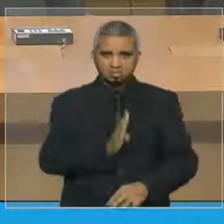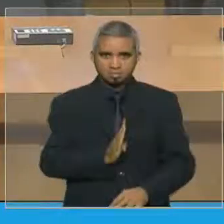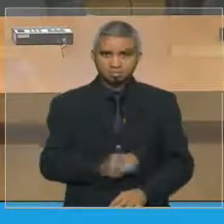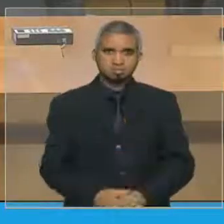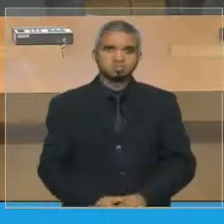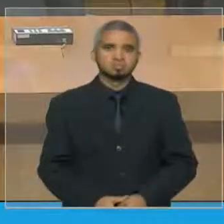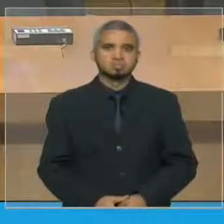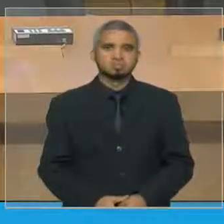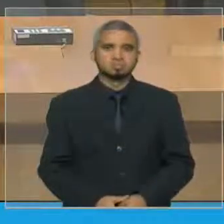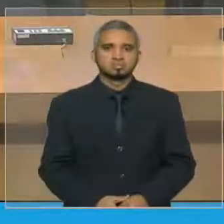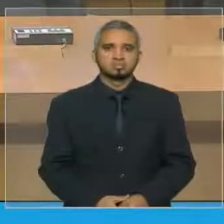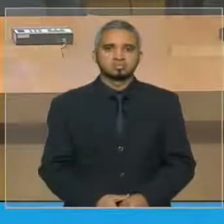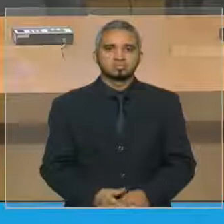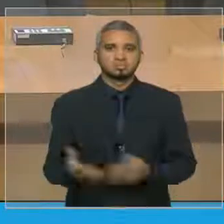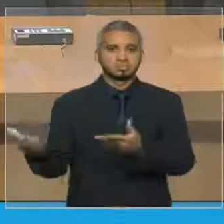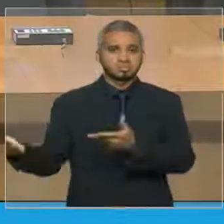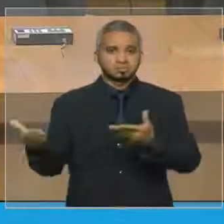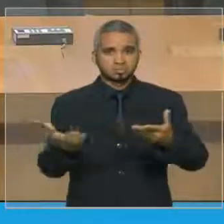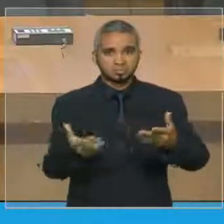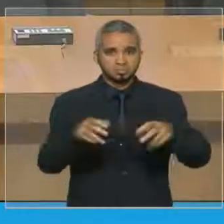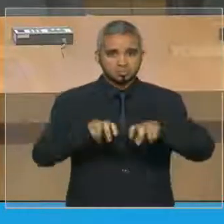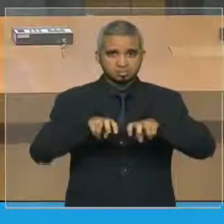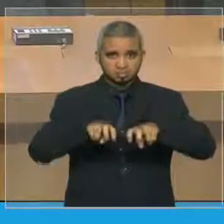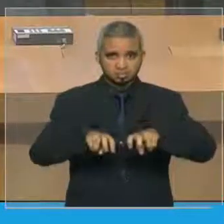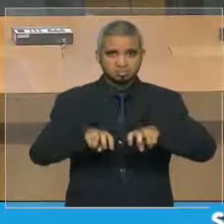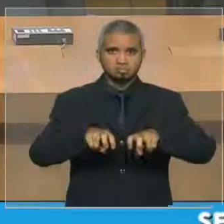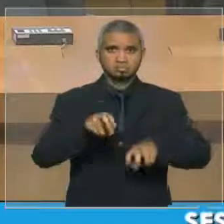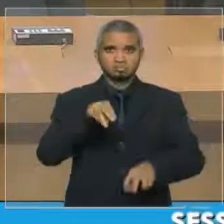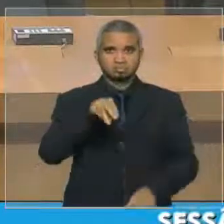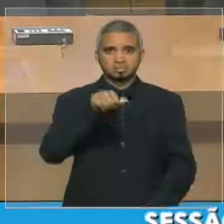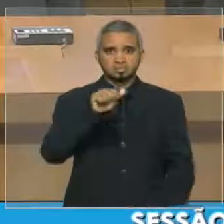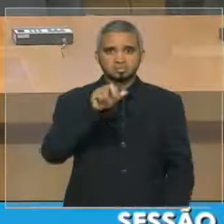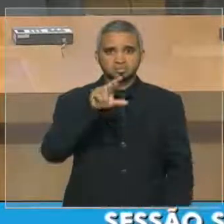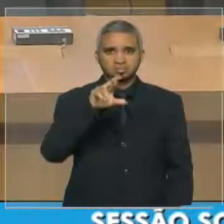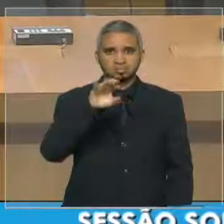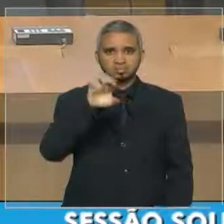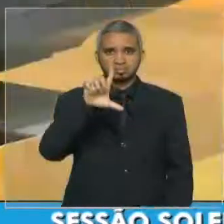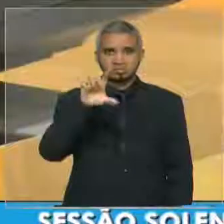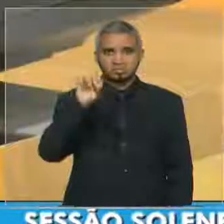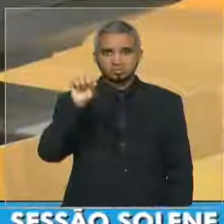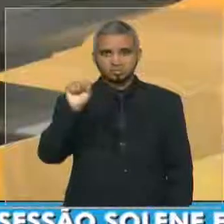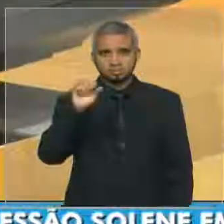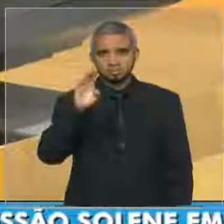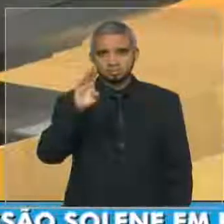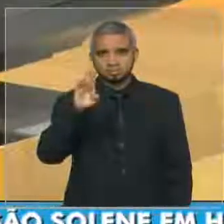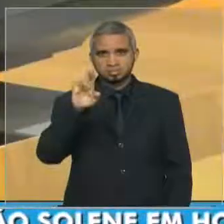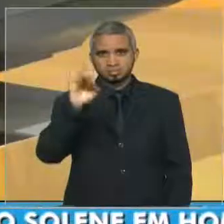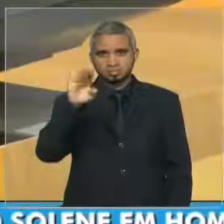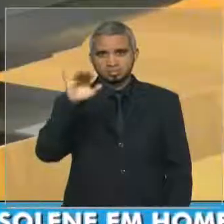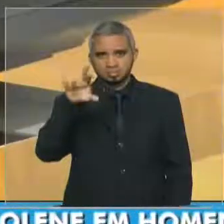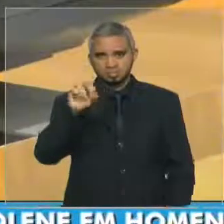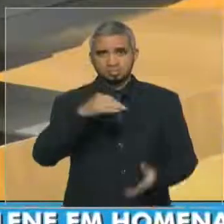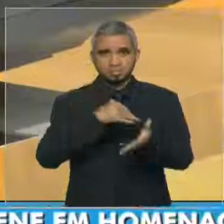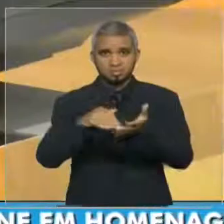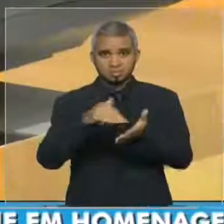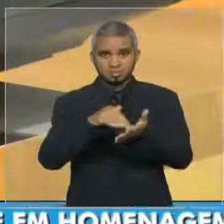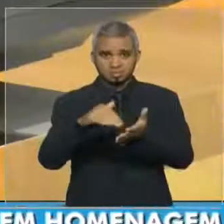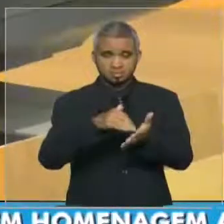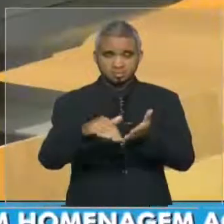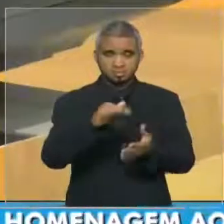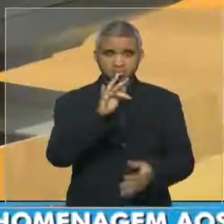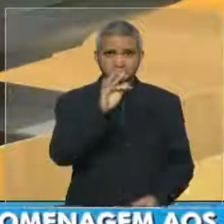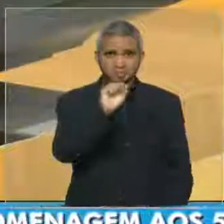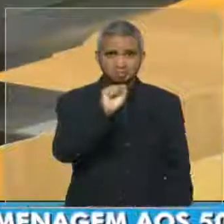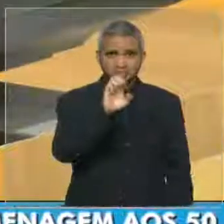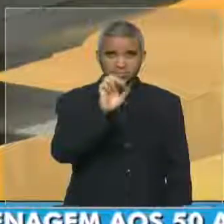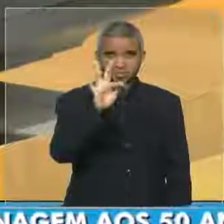Convido a compor a mesa o excelentíssimo senhor Marcelo Ribeiro, secretário de Estado da Fazenda, neste ato representando o